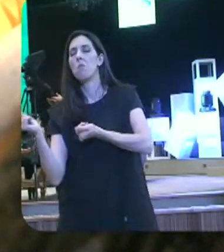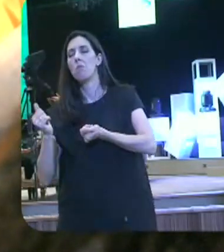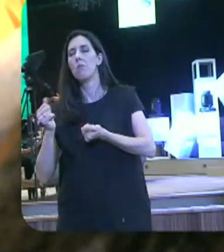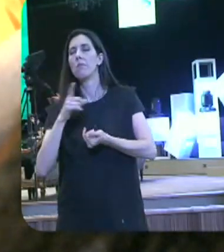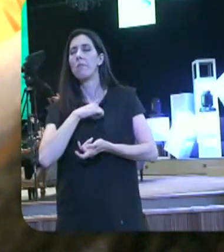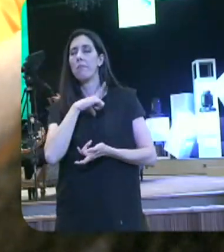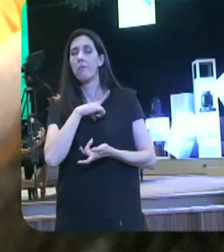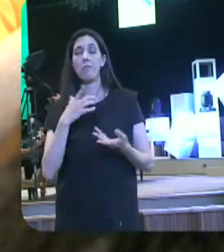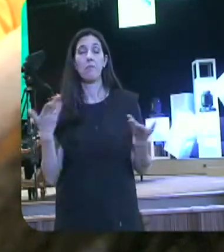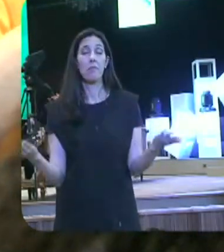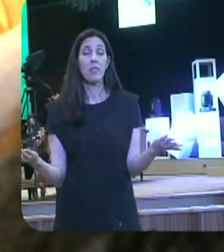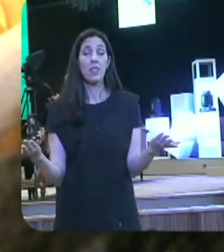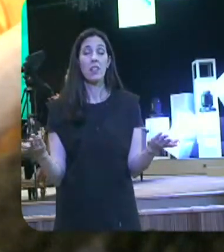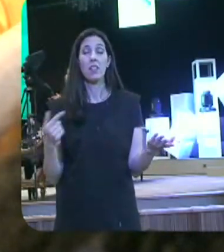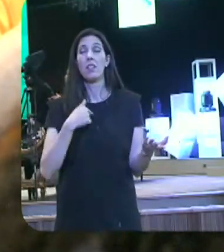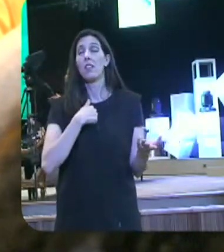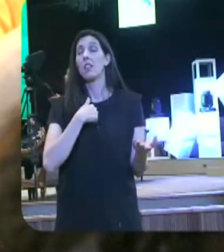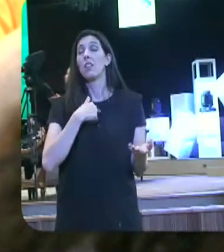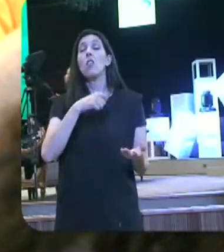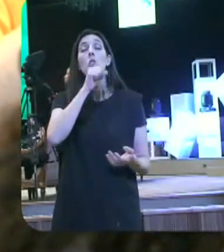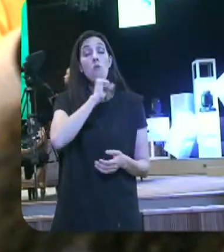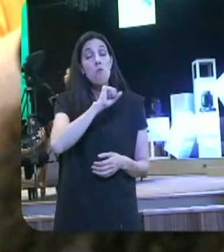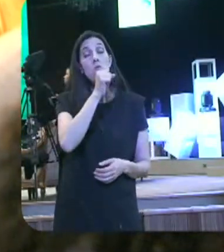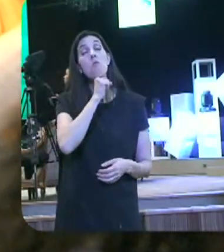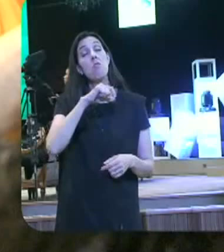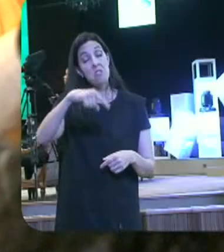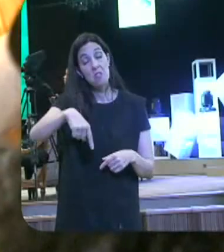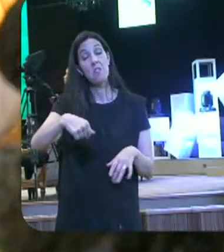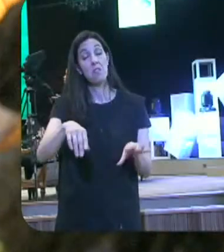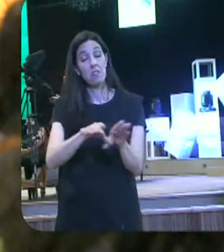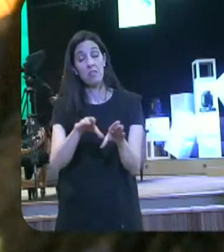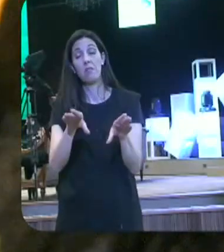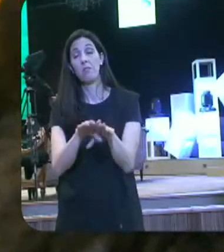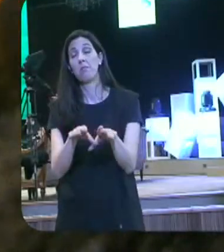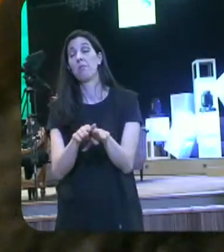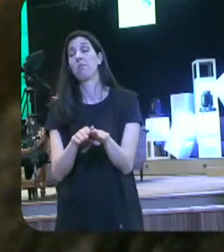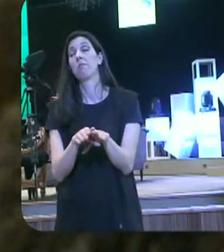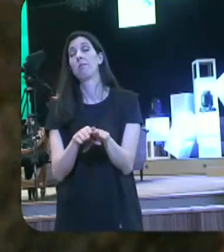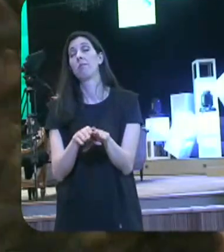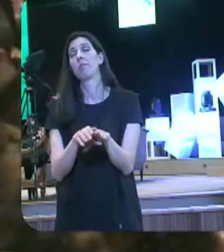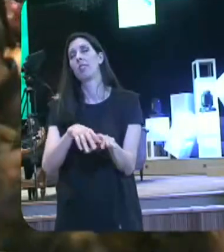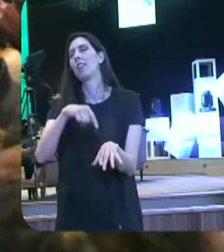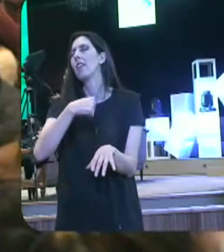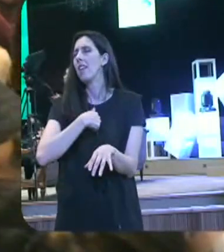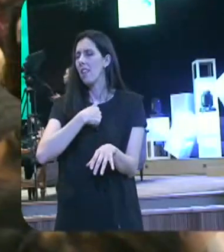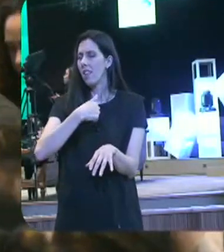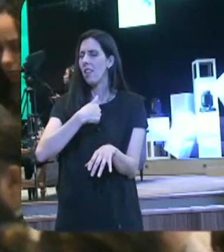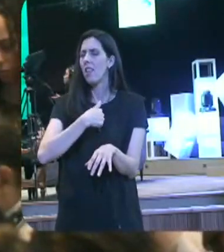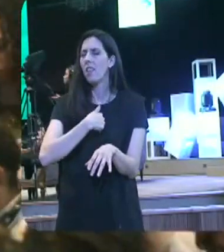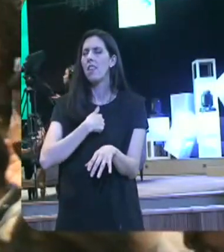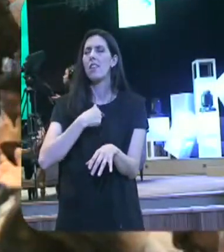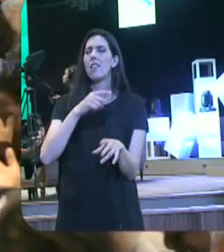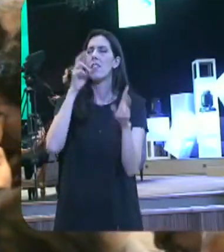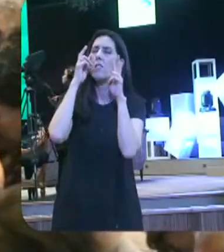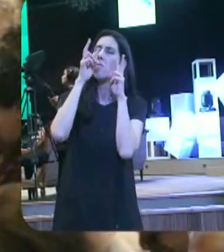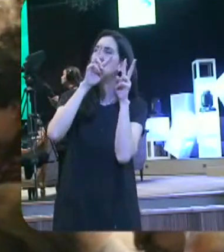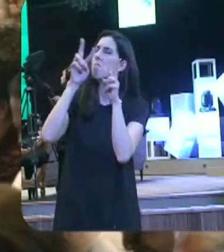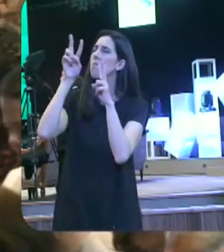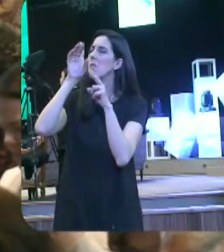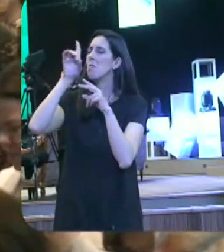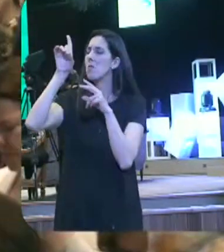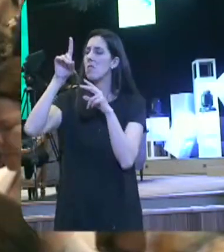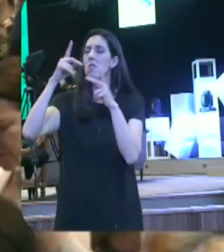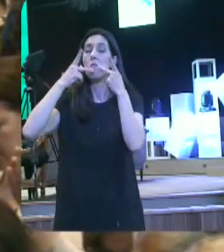jovens, anciãos, aqui, Senhor. E ouvindo a tua palavra,